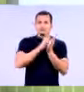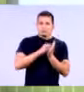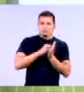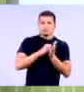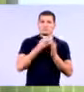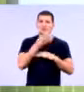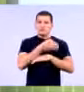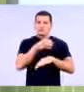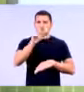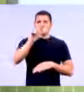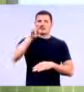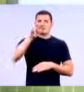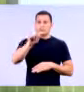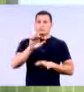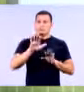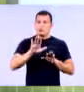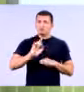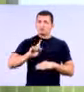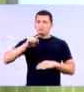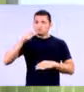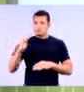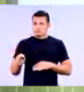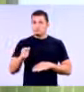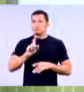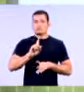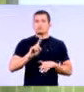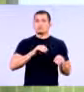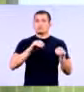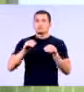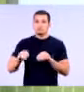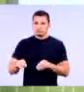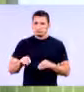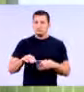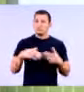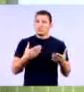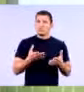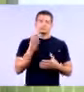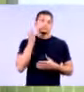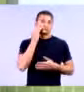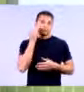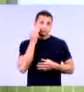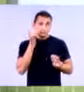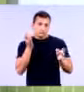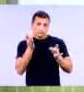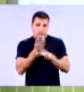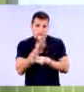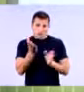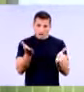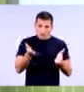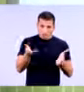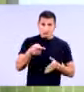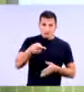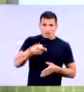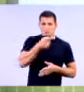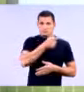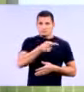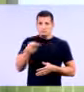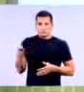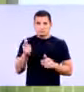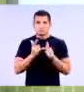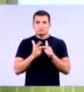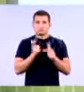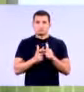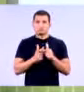Mas posteriormente não haverá mais prorrogações. Então tentem finalizar essa semana as atividades, até